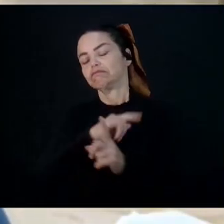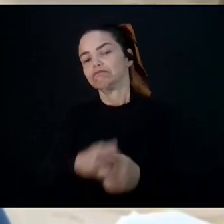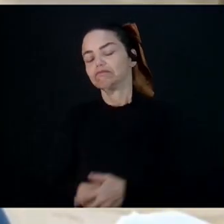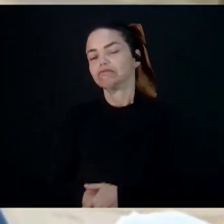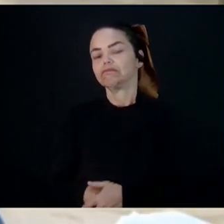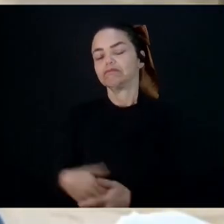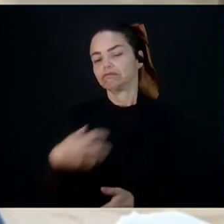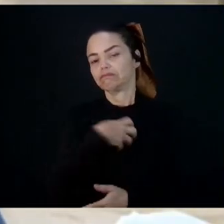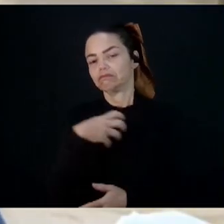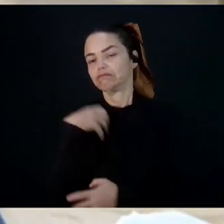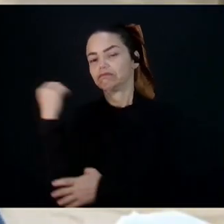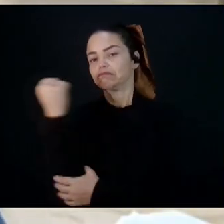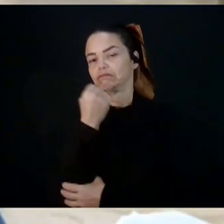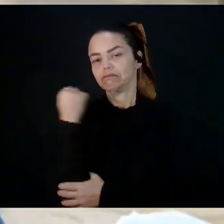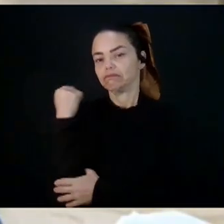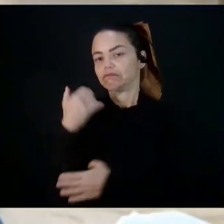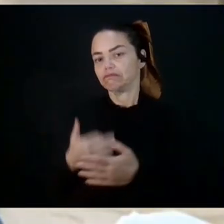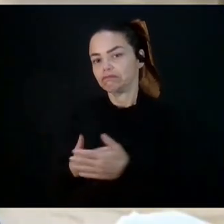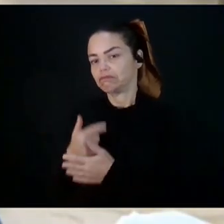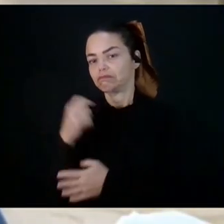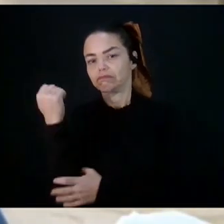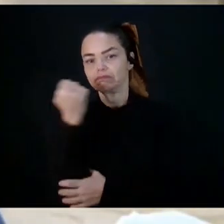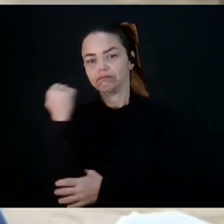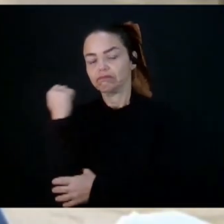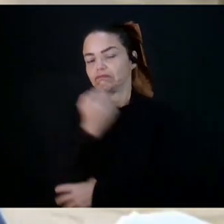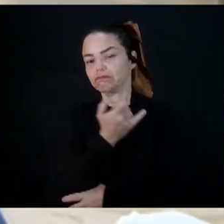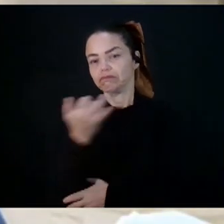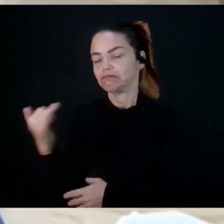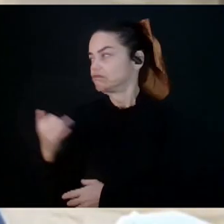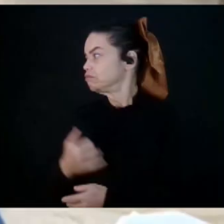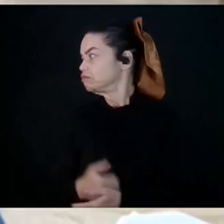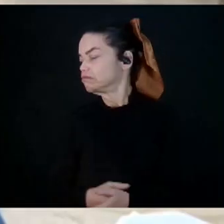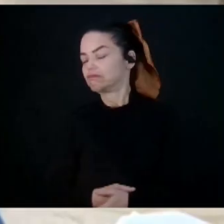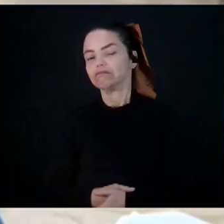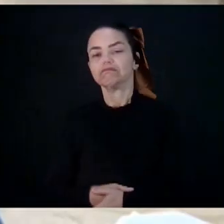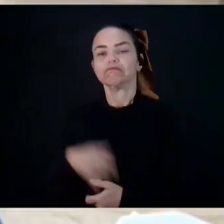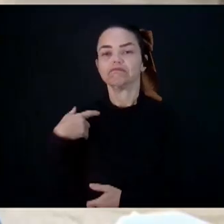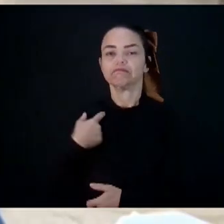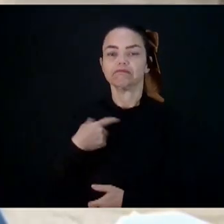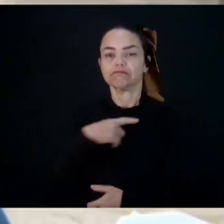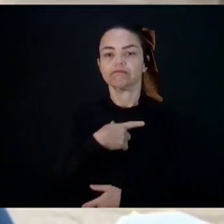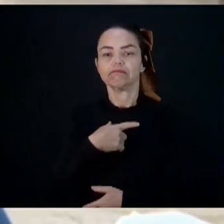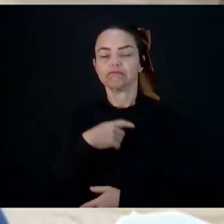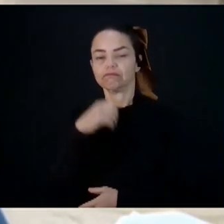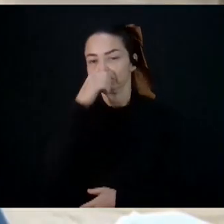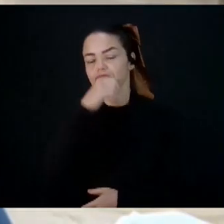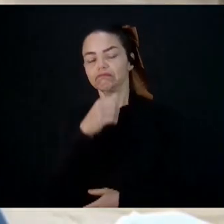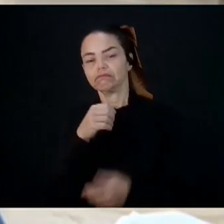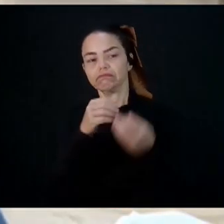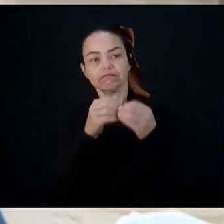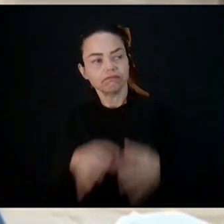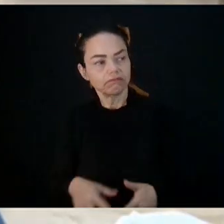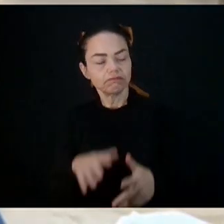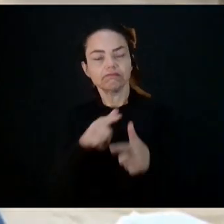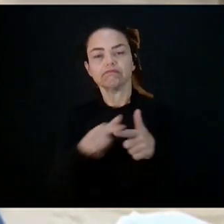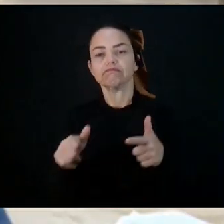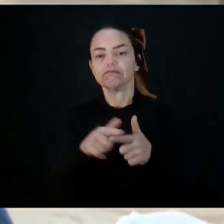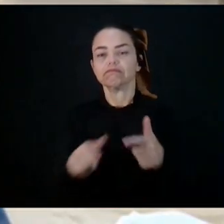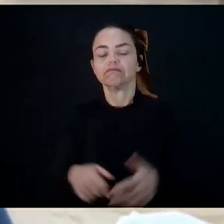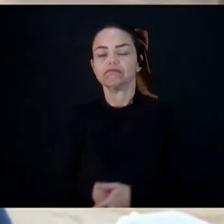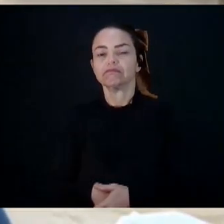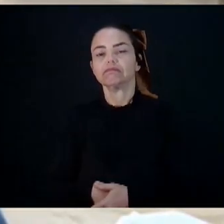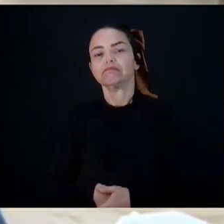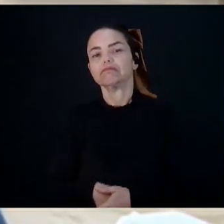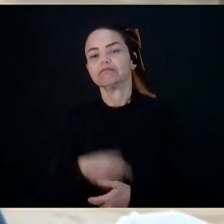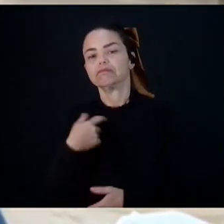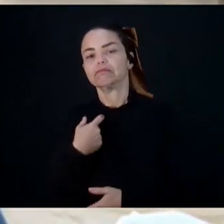esses sintomas, quantas pessoas não passam dentro de casa por situações menos graves, mas que